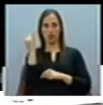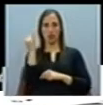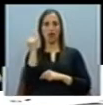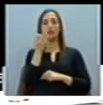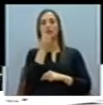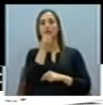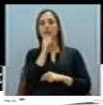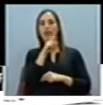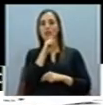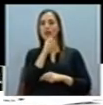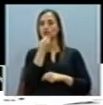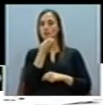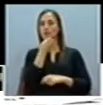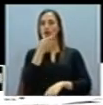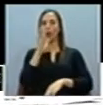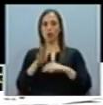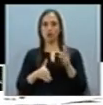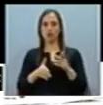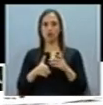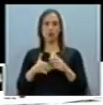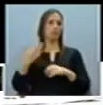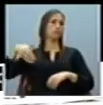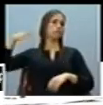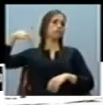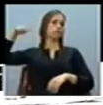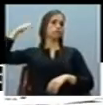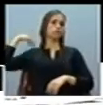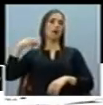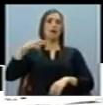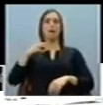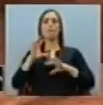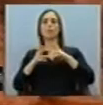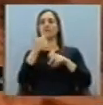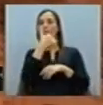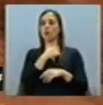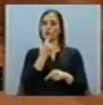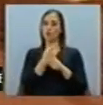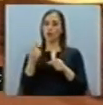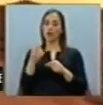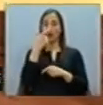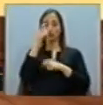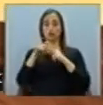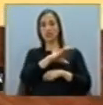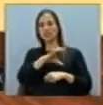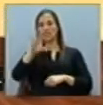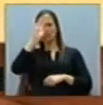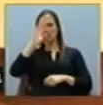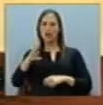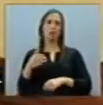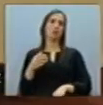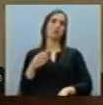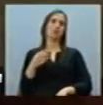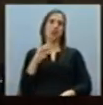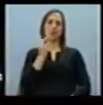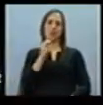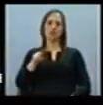explicar o que aconteceu nos primeiros tempos de Marte. É que os cientistas sabem que há cerca de 3,5